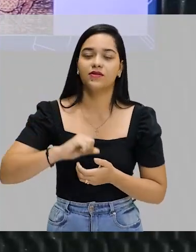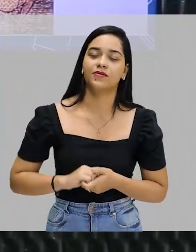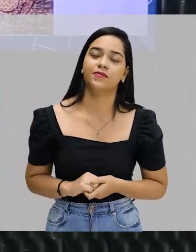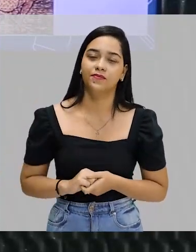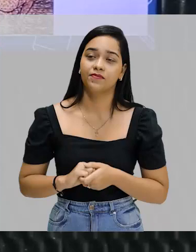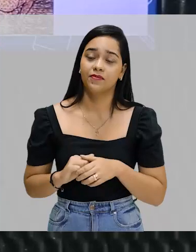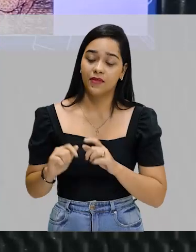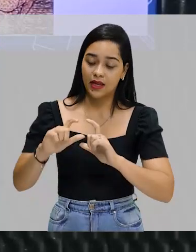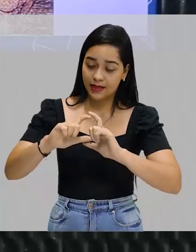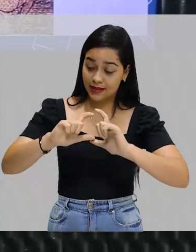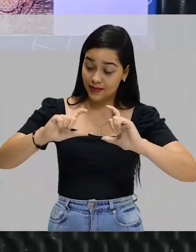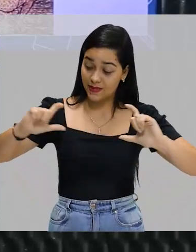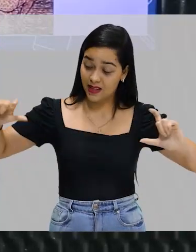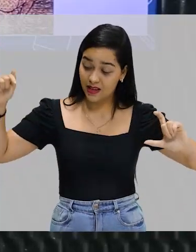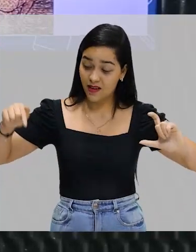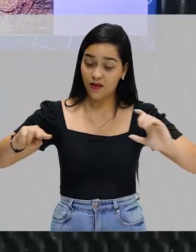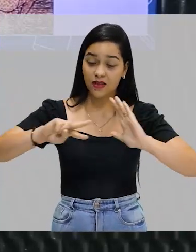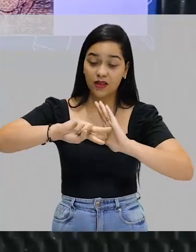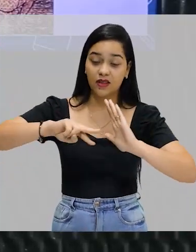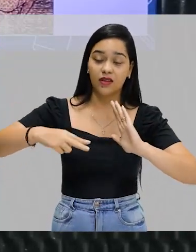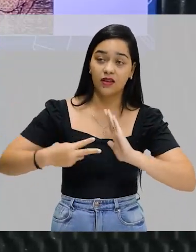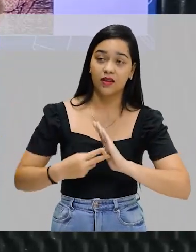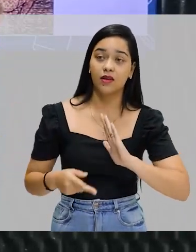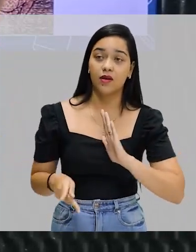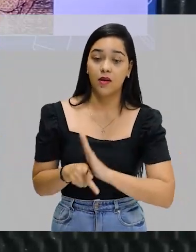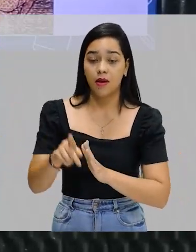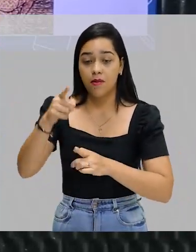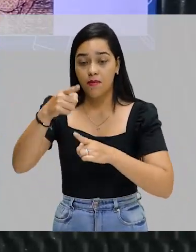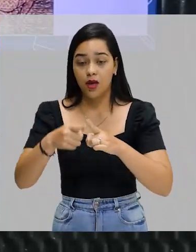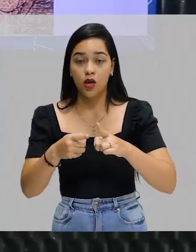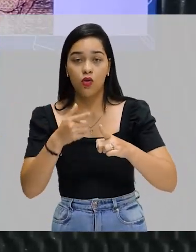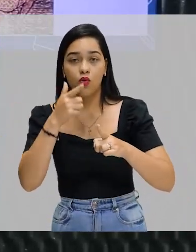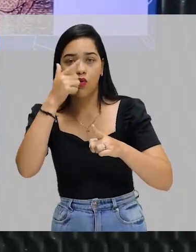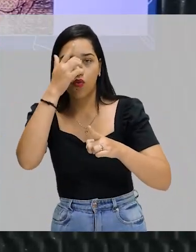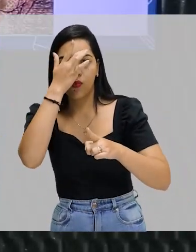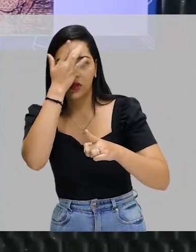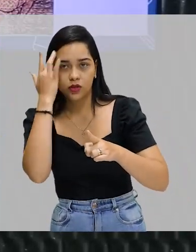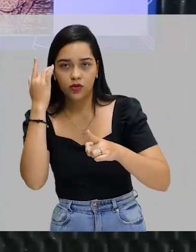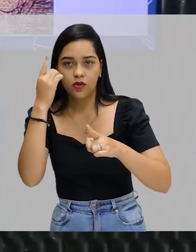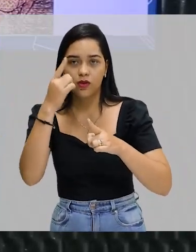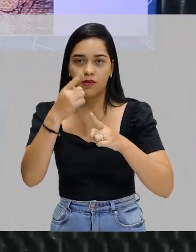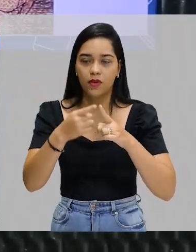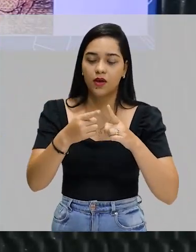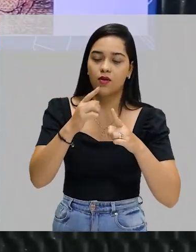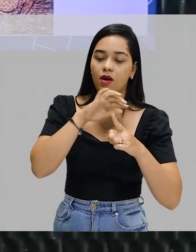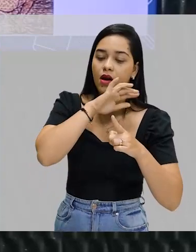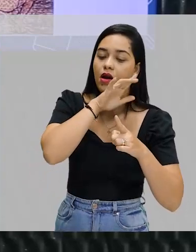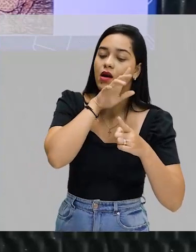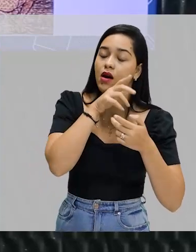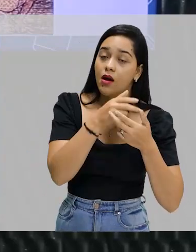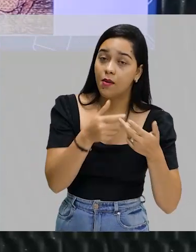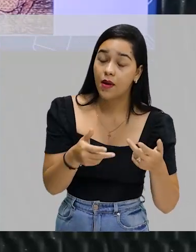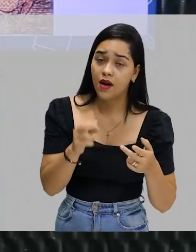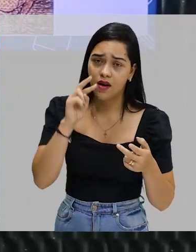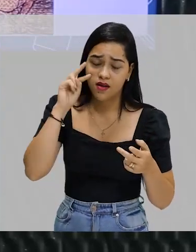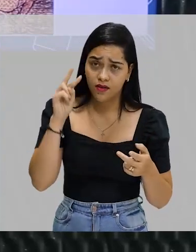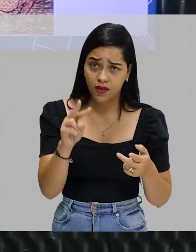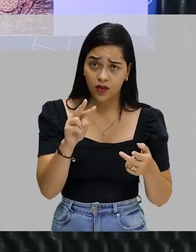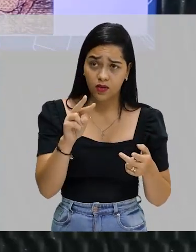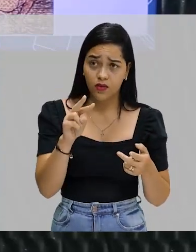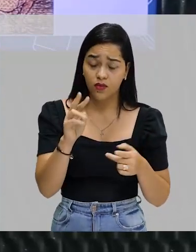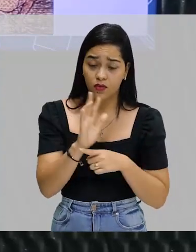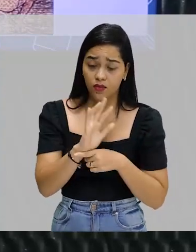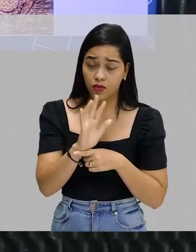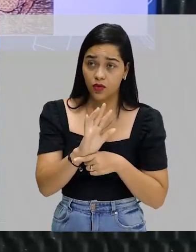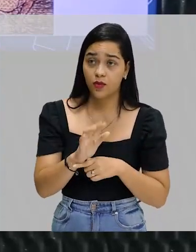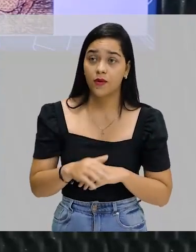Antropozoomórficos. Esse palavrão significa figura meio homem, meio animal, porque fica grotesco. Assistam filmes de terror que vocês vão